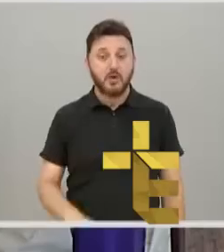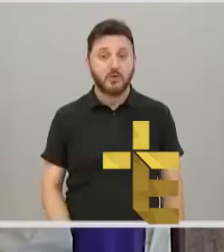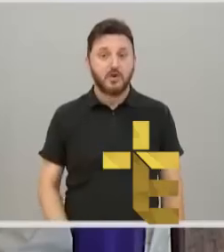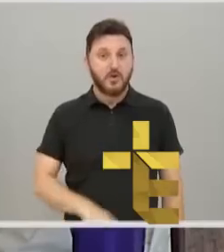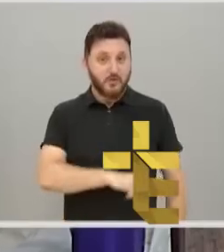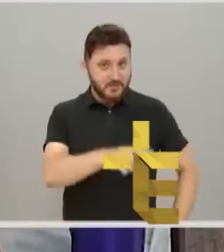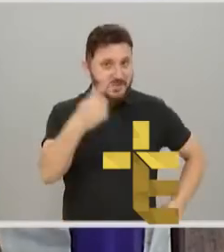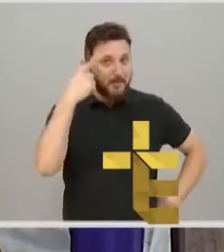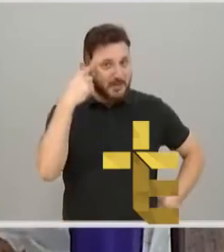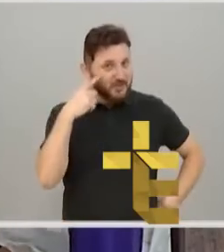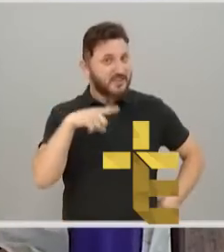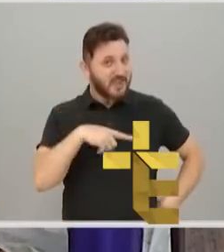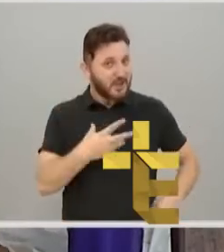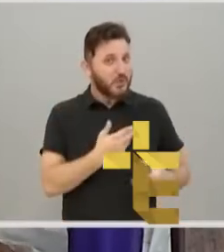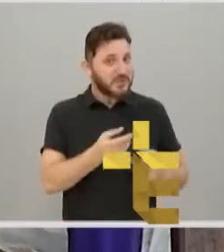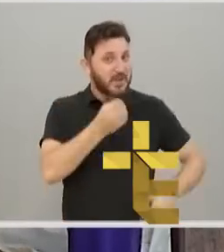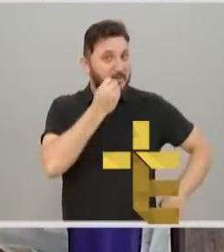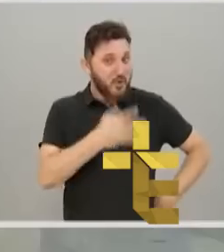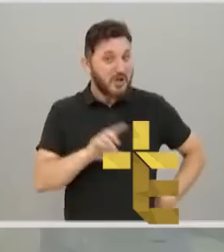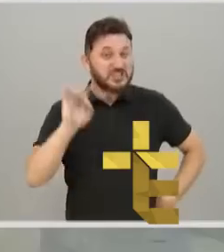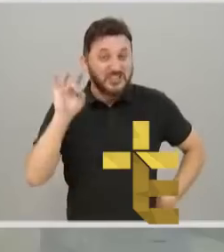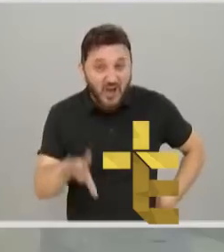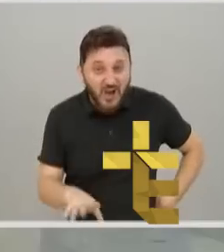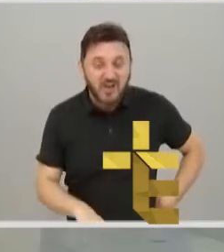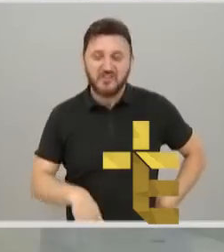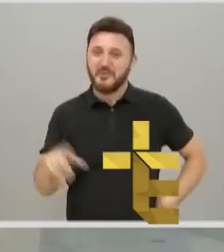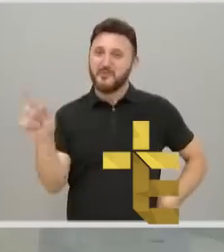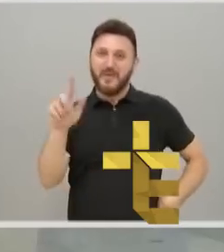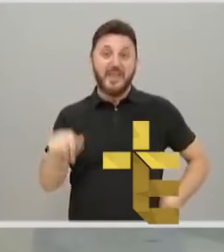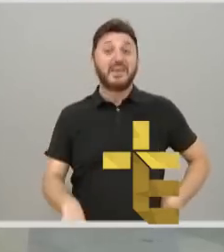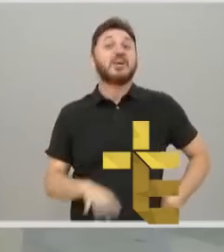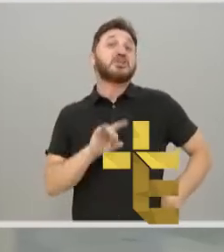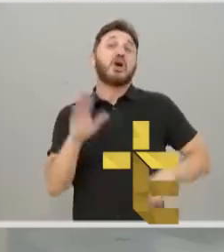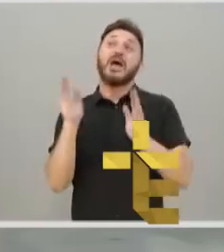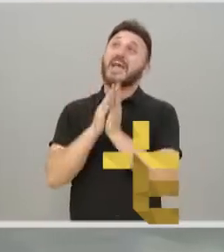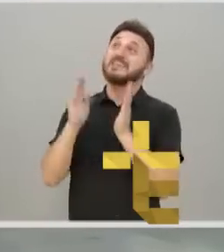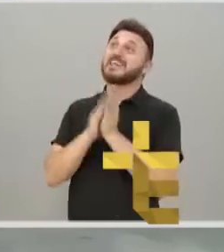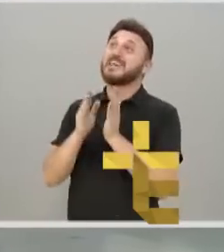ia ter coisa, só coisa boa, meu filho? Se iluda não.